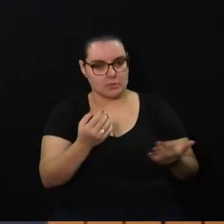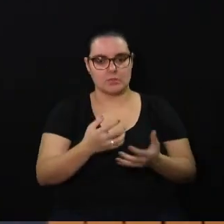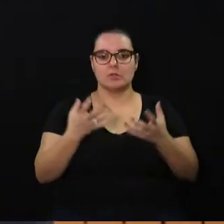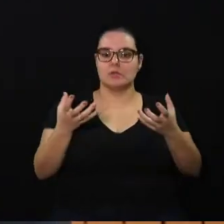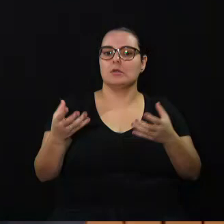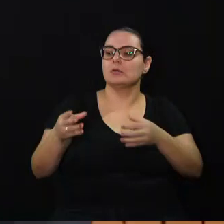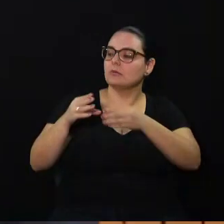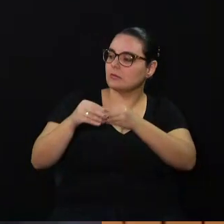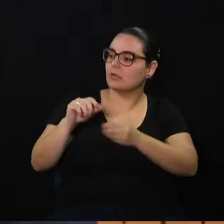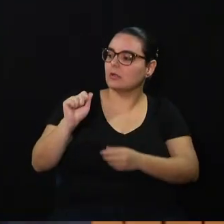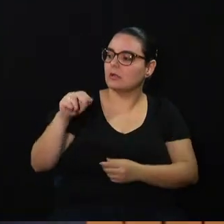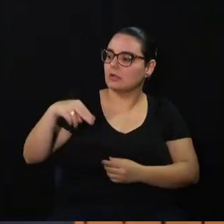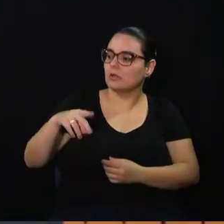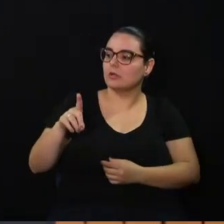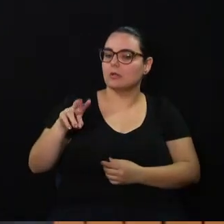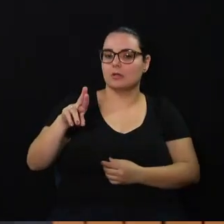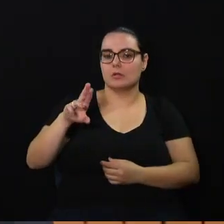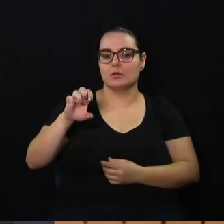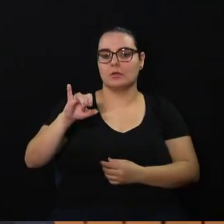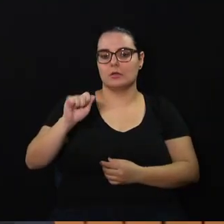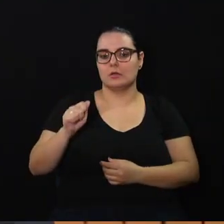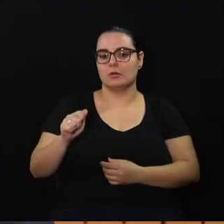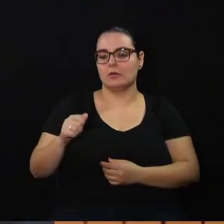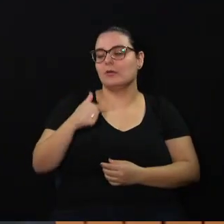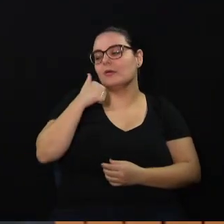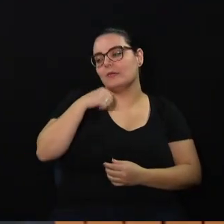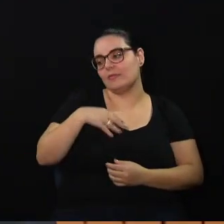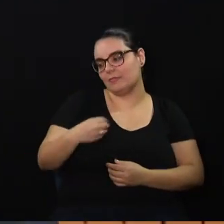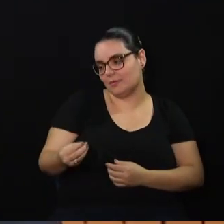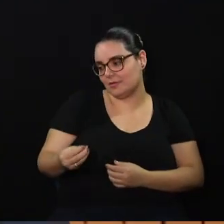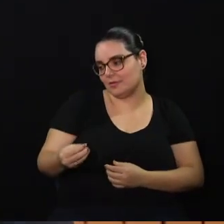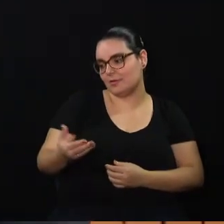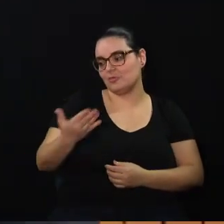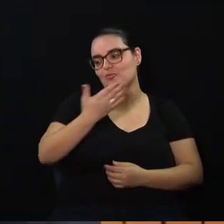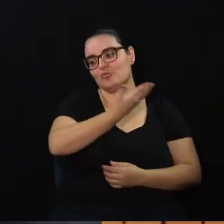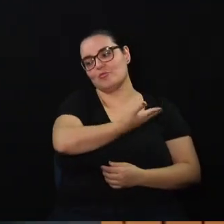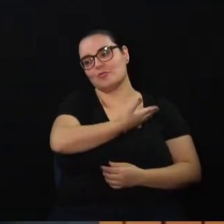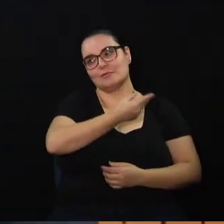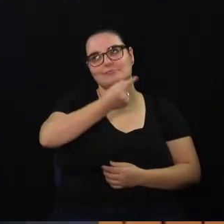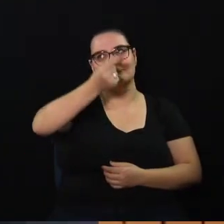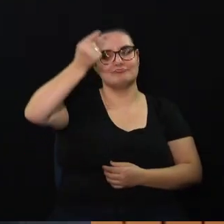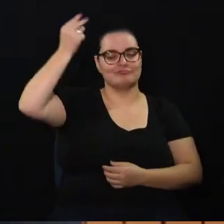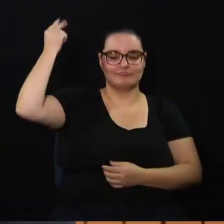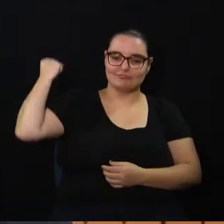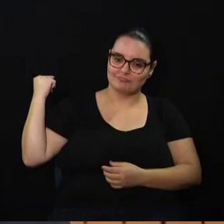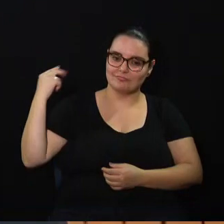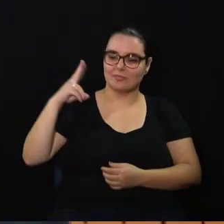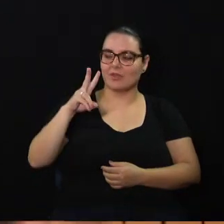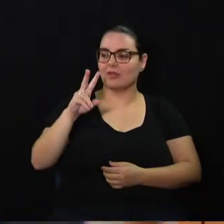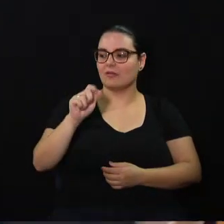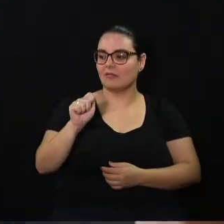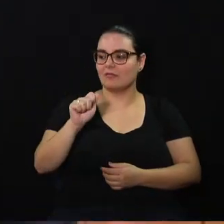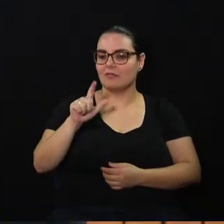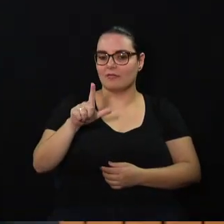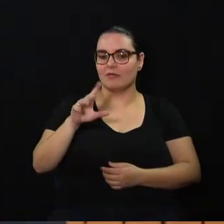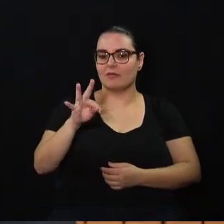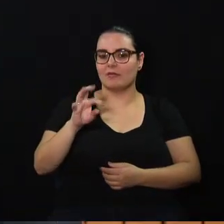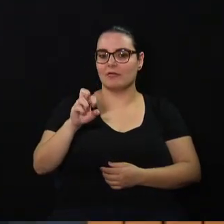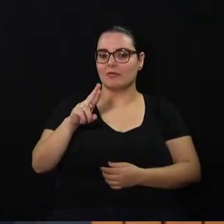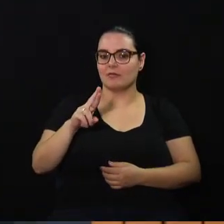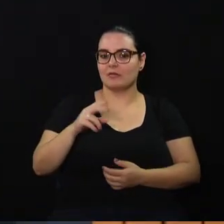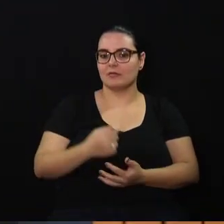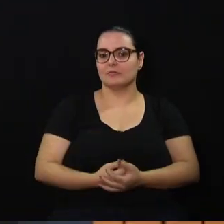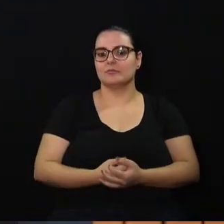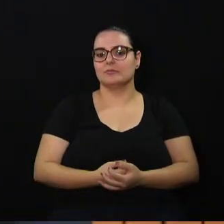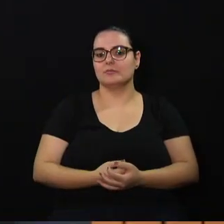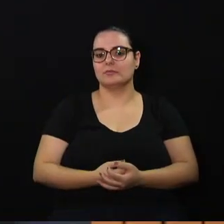andréa filha de um grande amigo meu de muito tempo walter reina é consultora da empresa